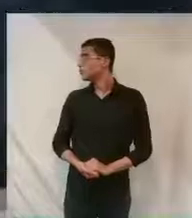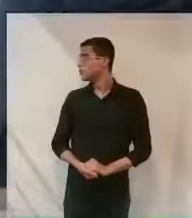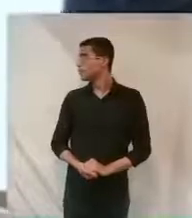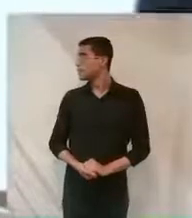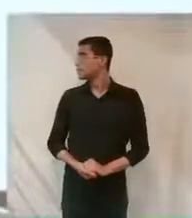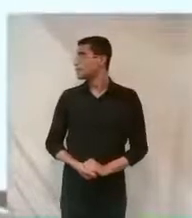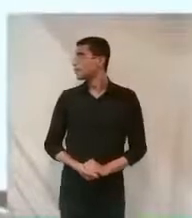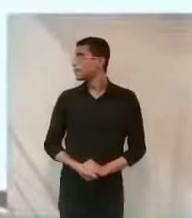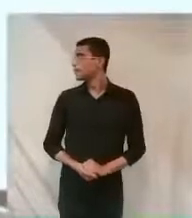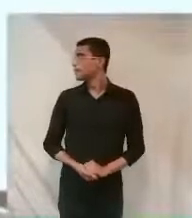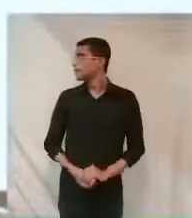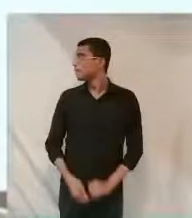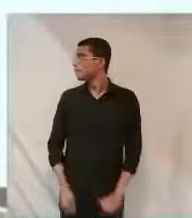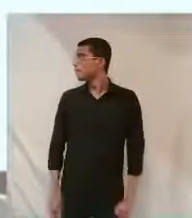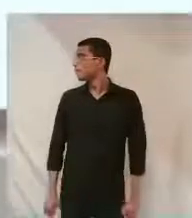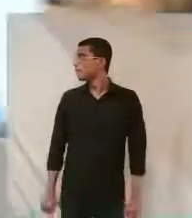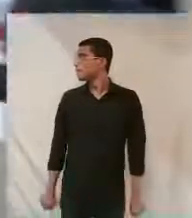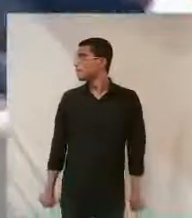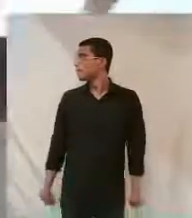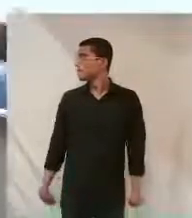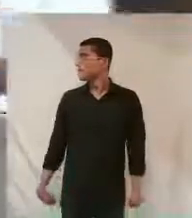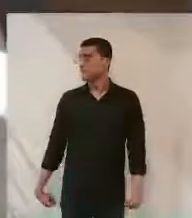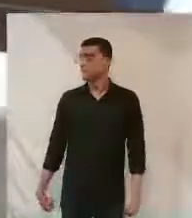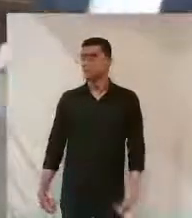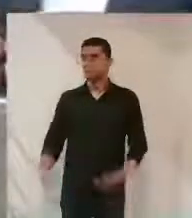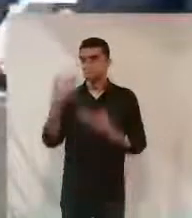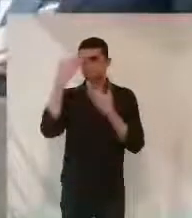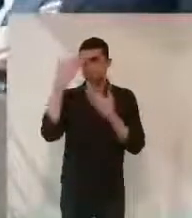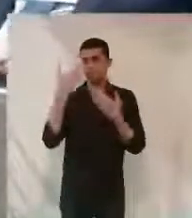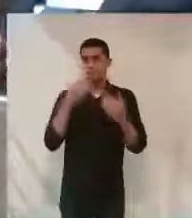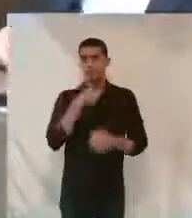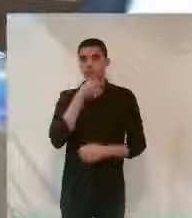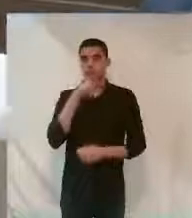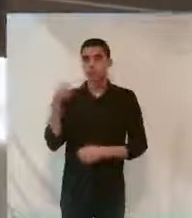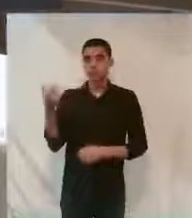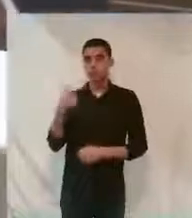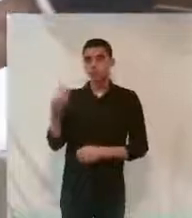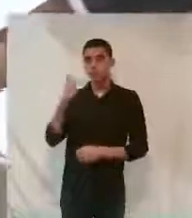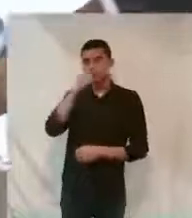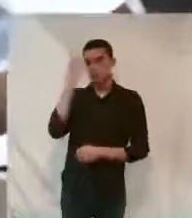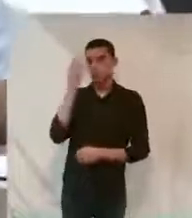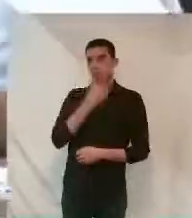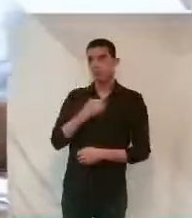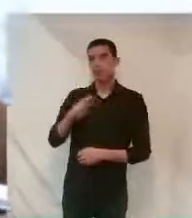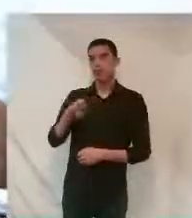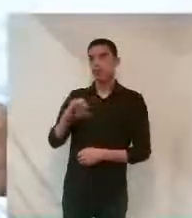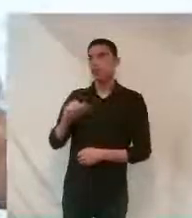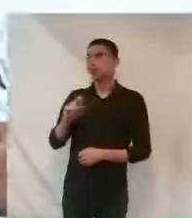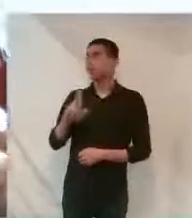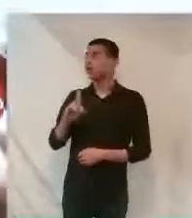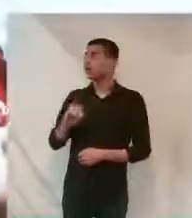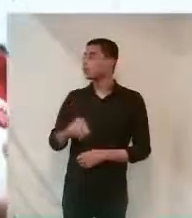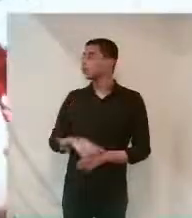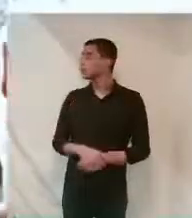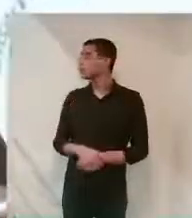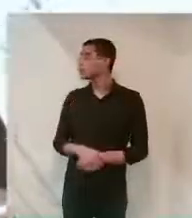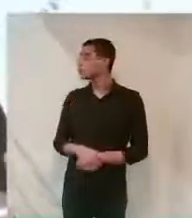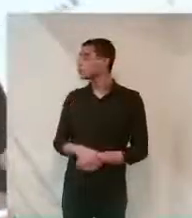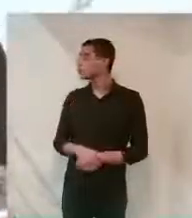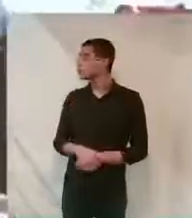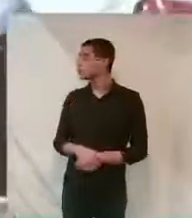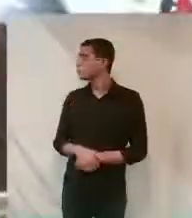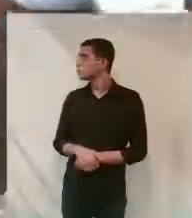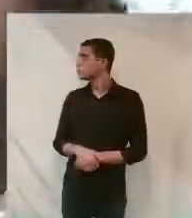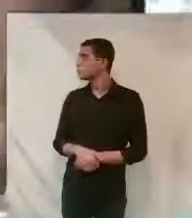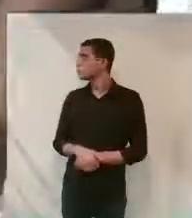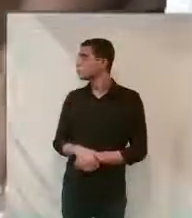Ok, obrigado, Dione. Eu vou passar logo para Ricardo Garcia, do Instituto Giro. Né? Vamos lá, Ricardo, a palavra